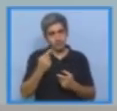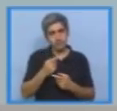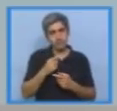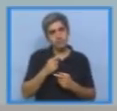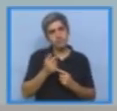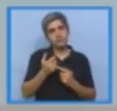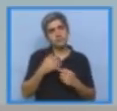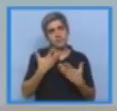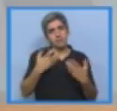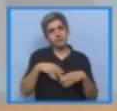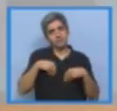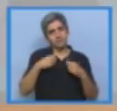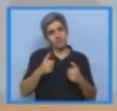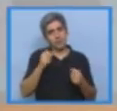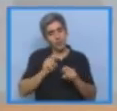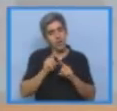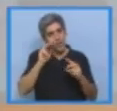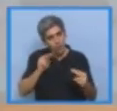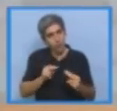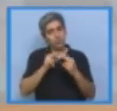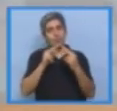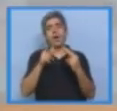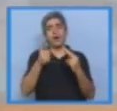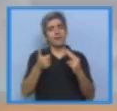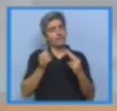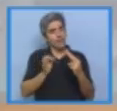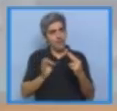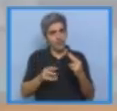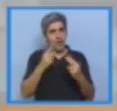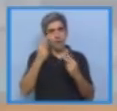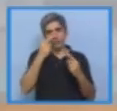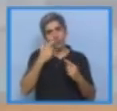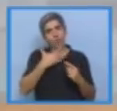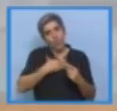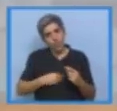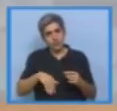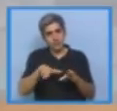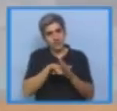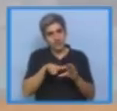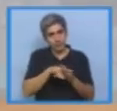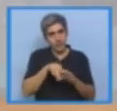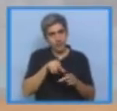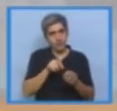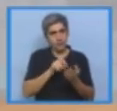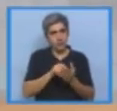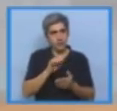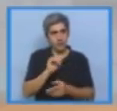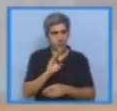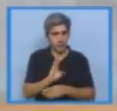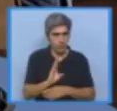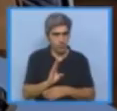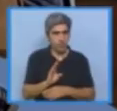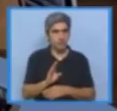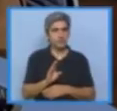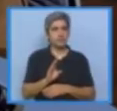acolhimento e de encontro, não é? Haverá algumas pessoas que têm gosto em participar no Ponto SJ